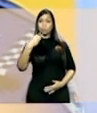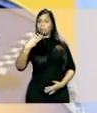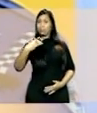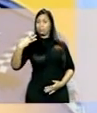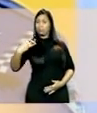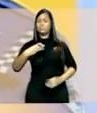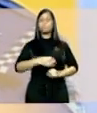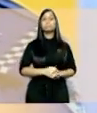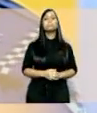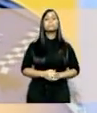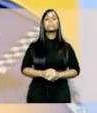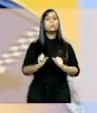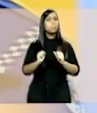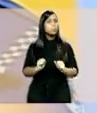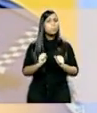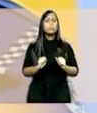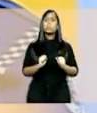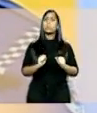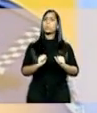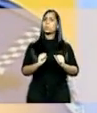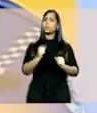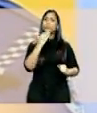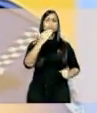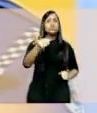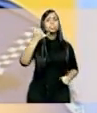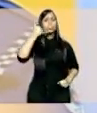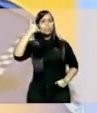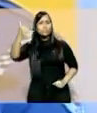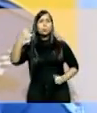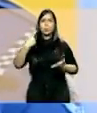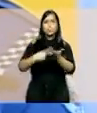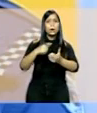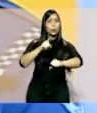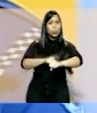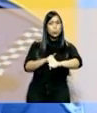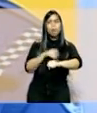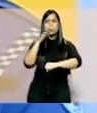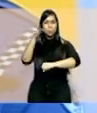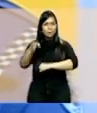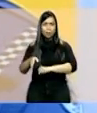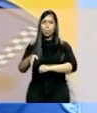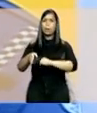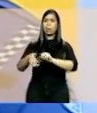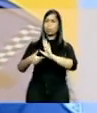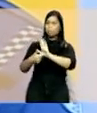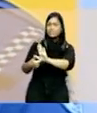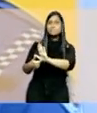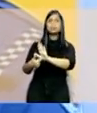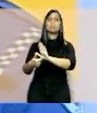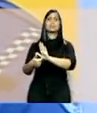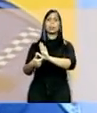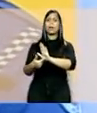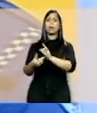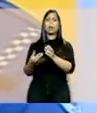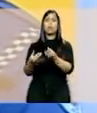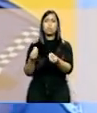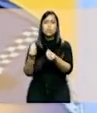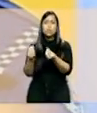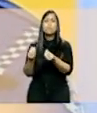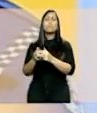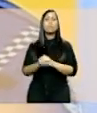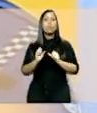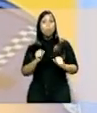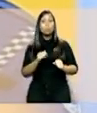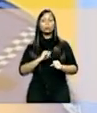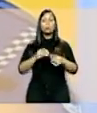3219-1433. Pode fazer a solicitação por telefone, pode marcar um horário para ir lá para apresentar o que é, para a gente ver a viabilidade disso. Sim.